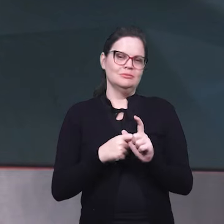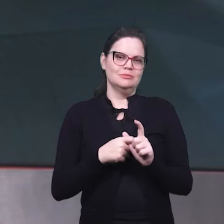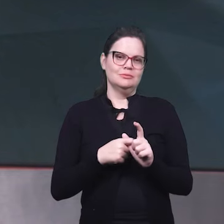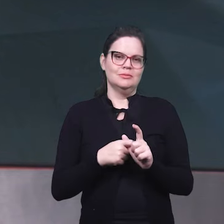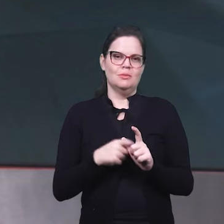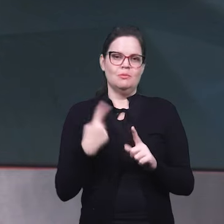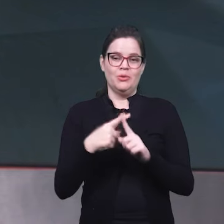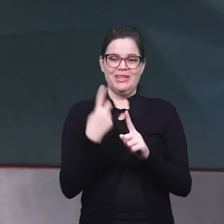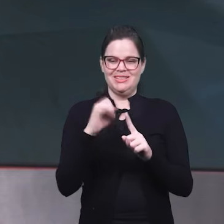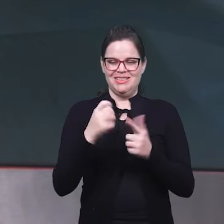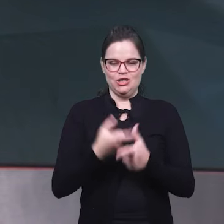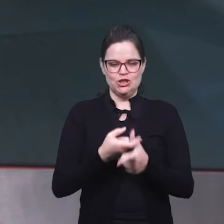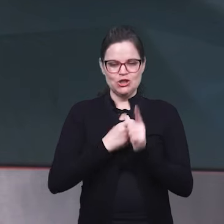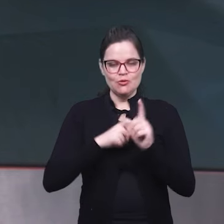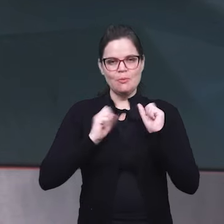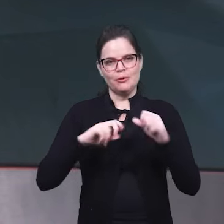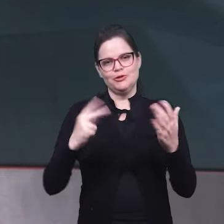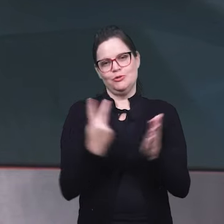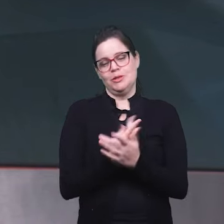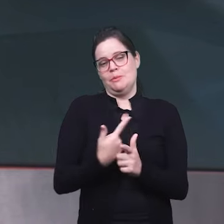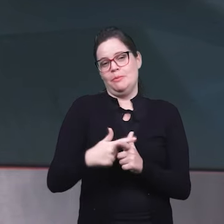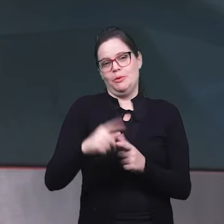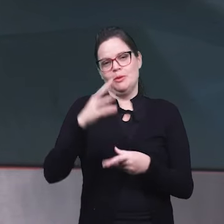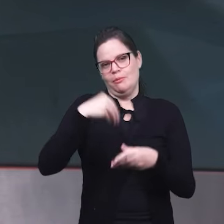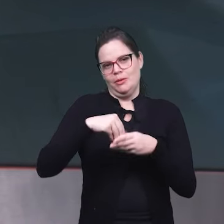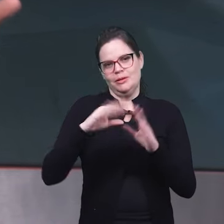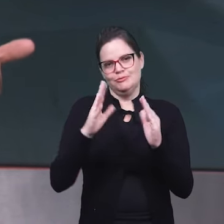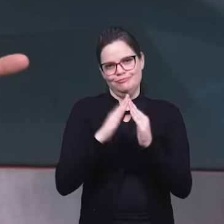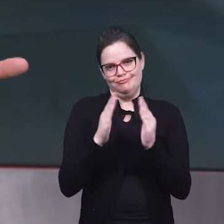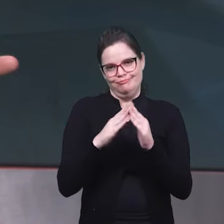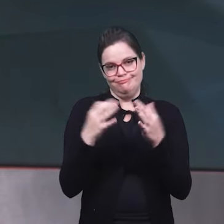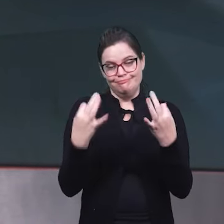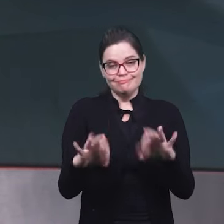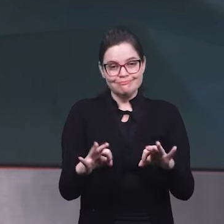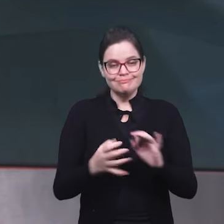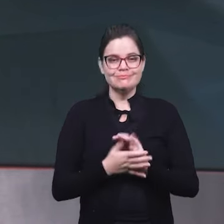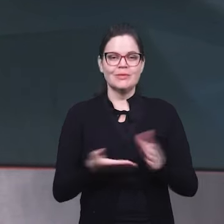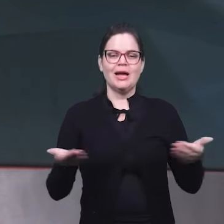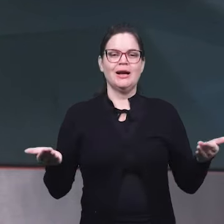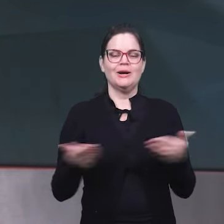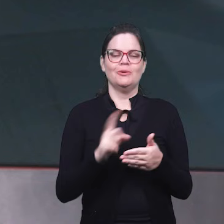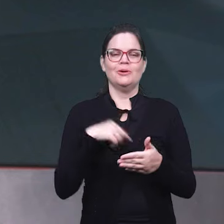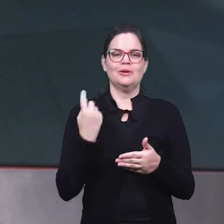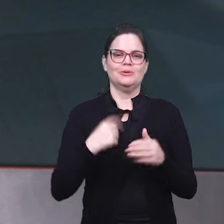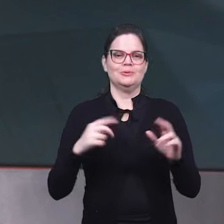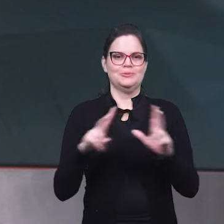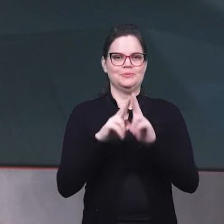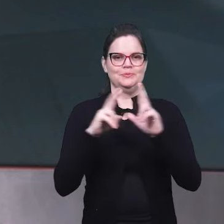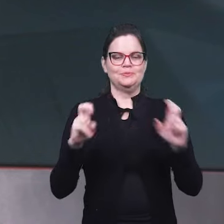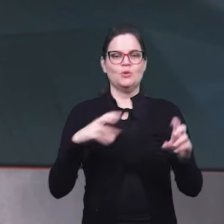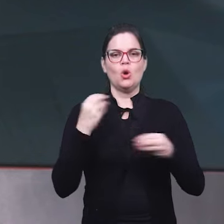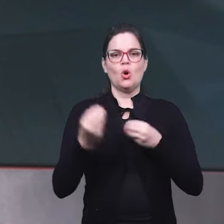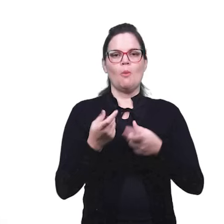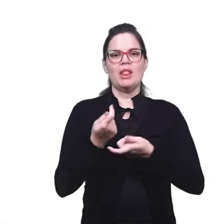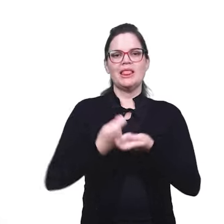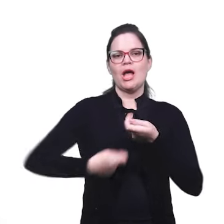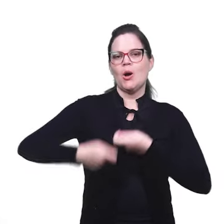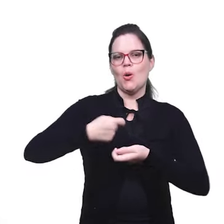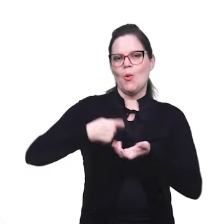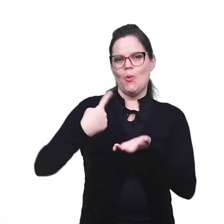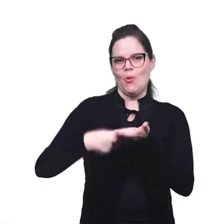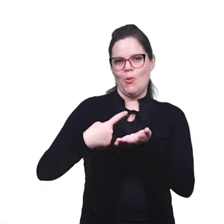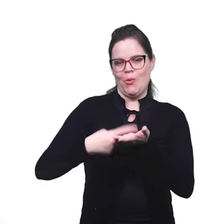trazer infelicidade dentro do seu lar. Então hoje nós vamos a esse assunto falando